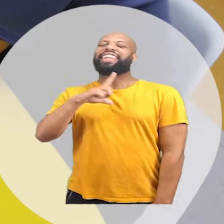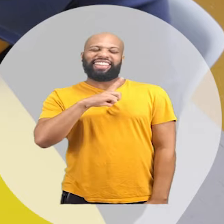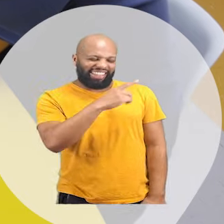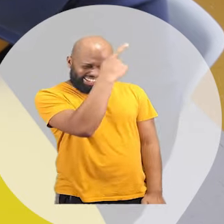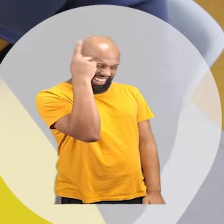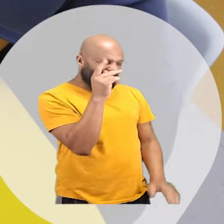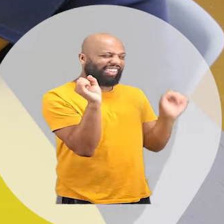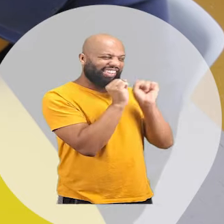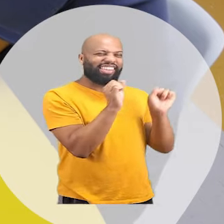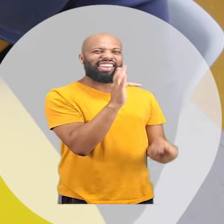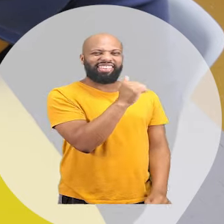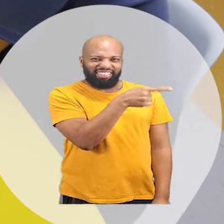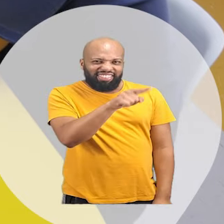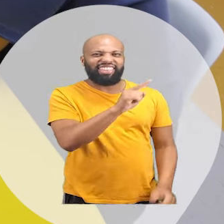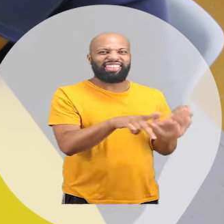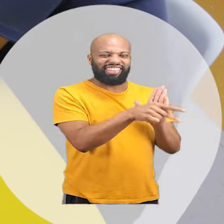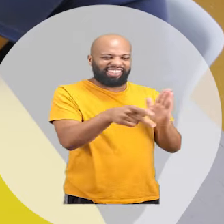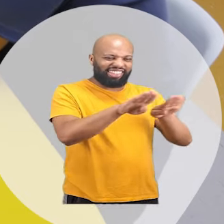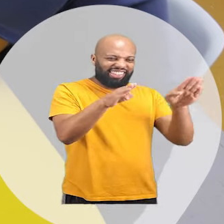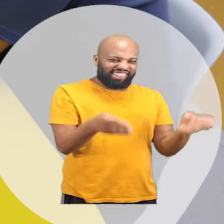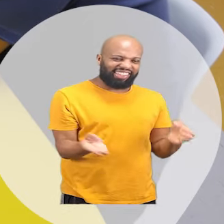fãs fãs dessa mesa